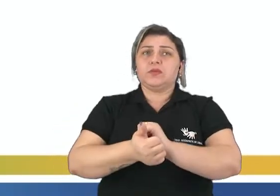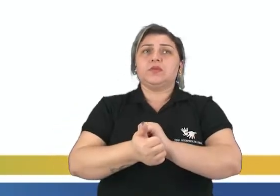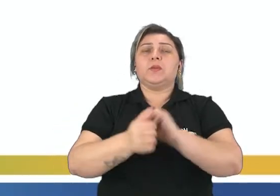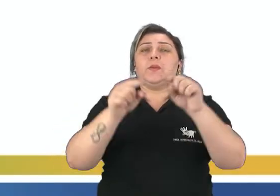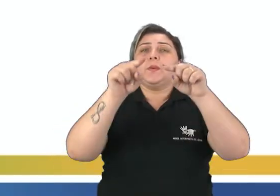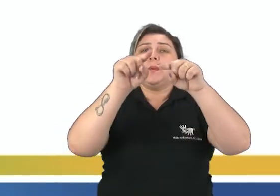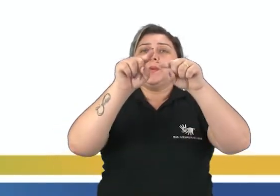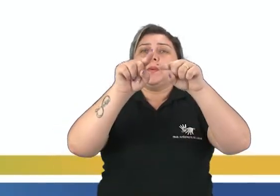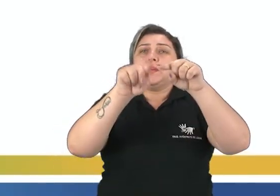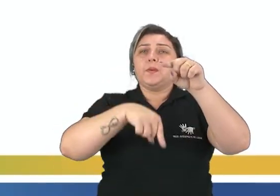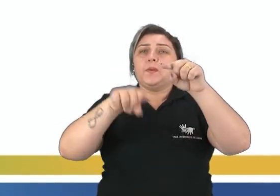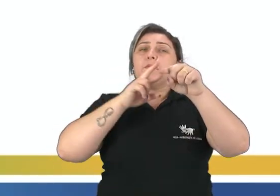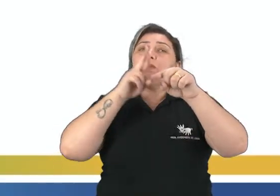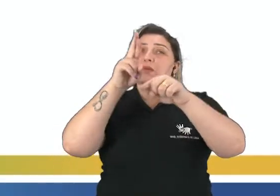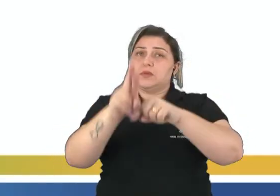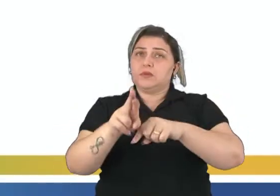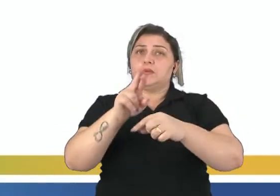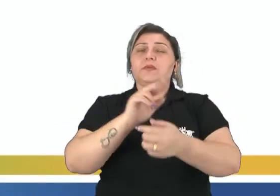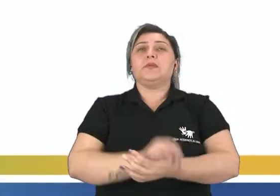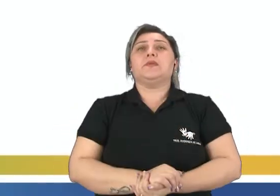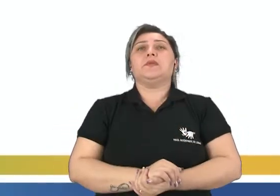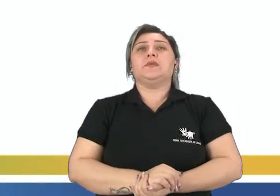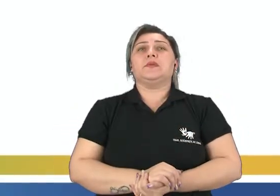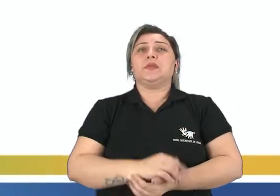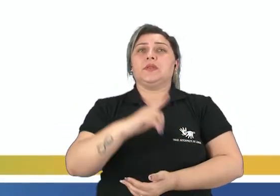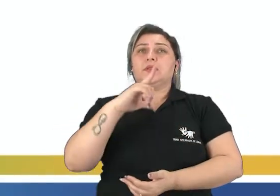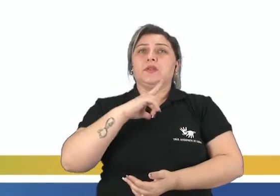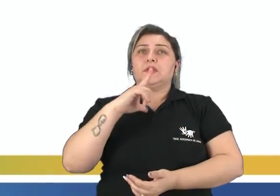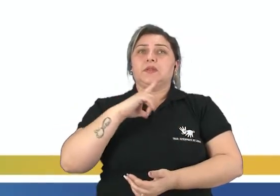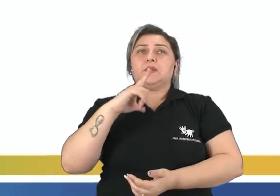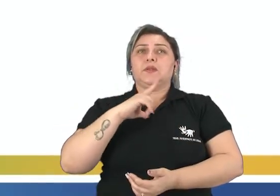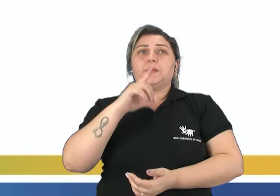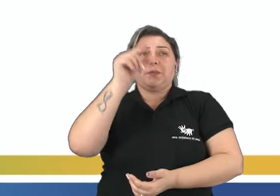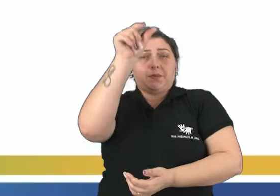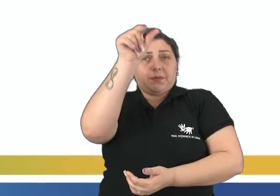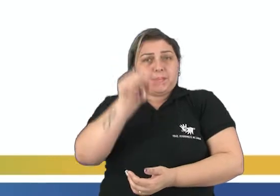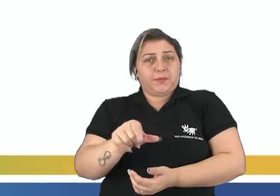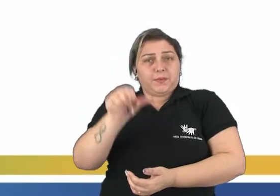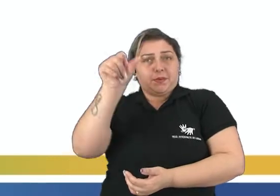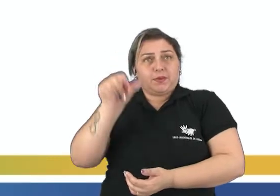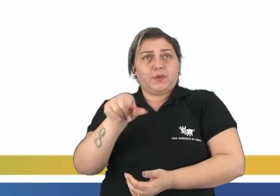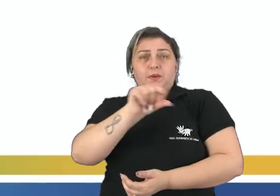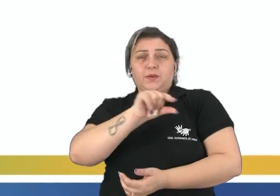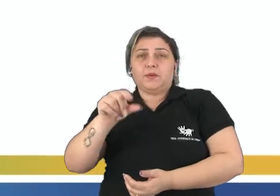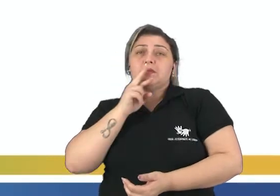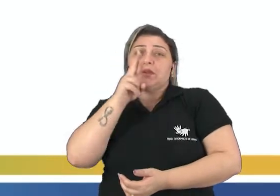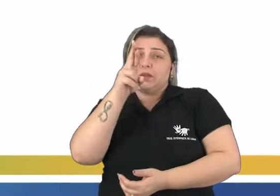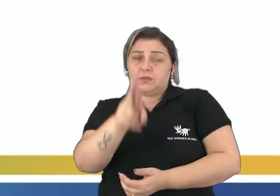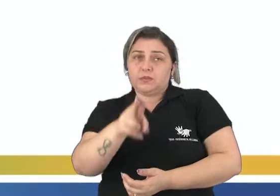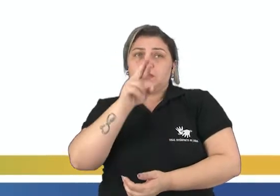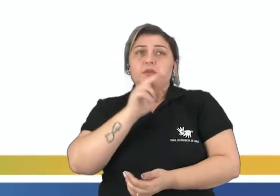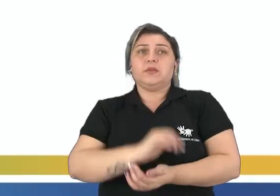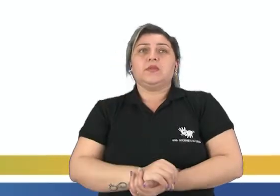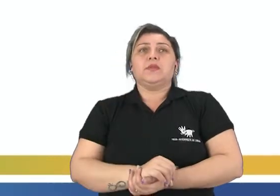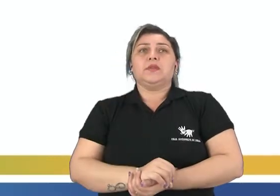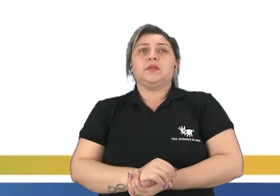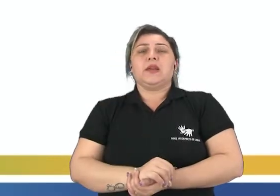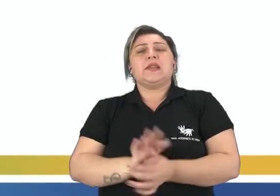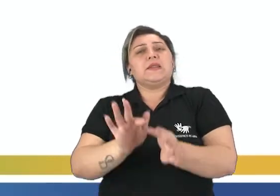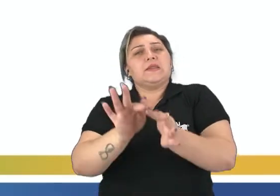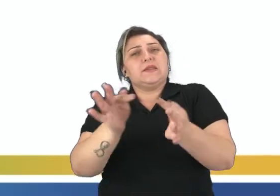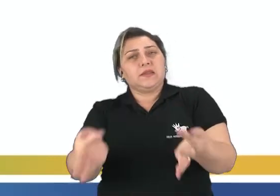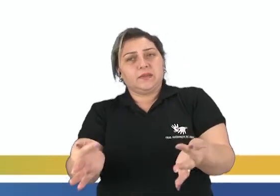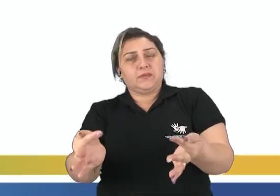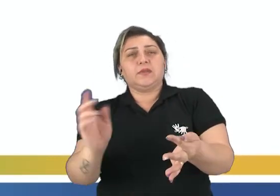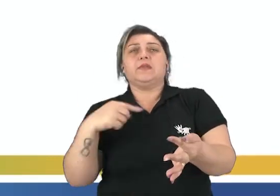as cruzadinhas com as respostas, né? Aí nós temos essa cruzadinha para vocês estarem resolvendo, que é muito